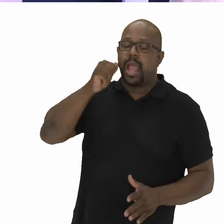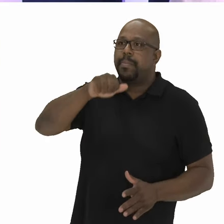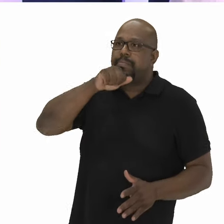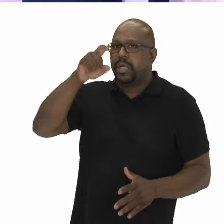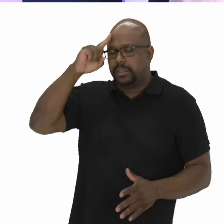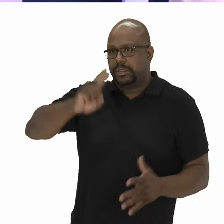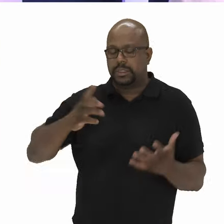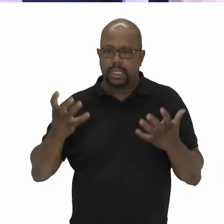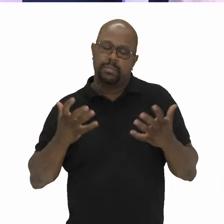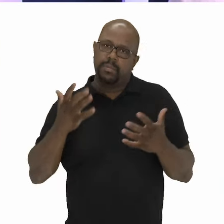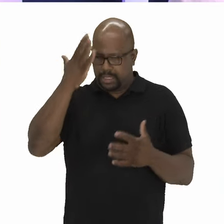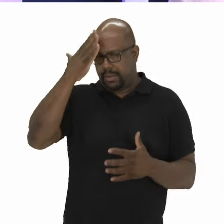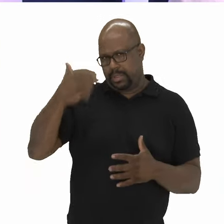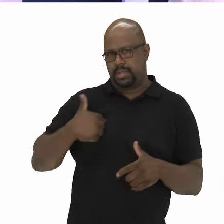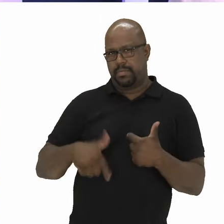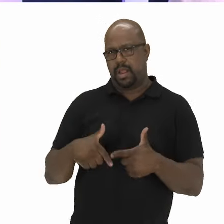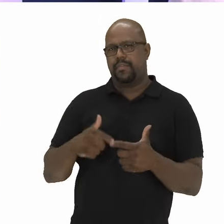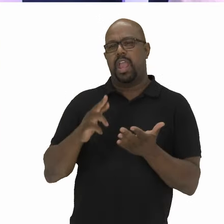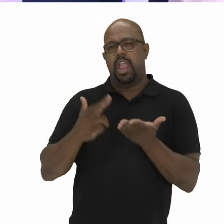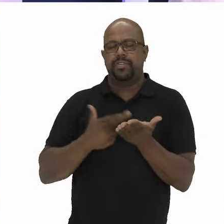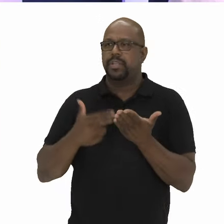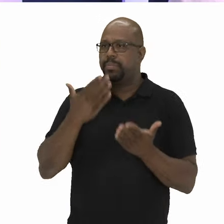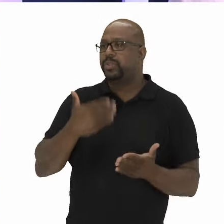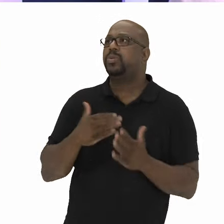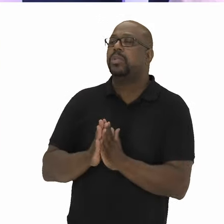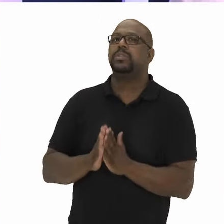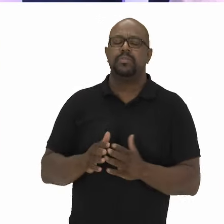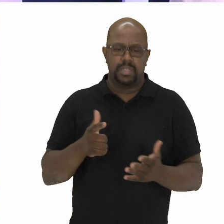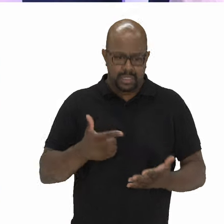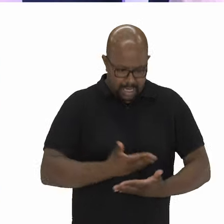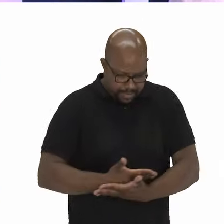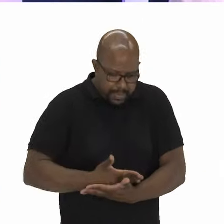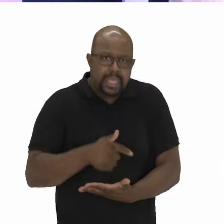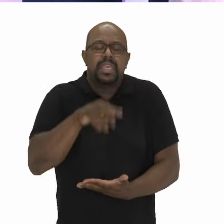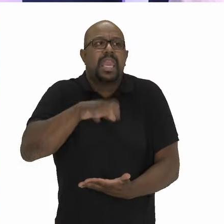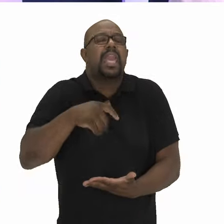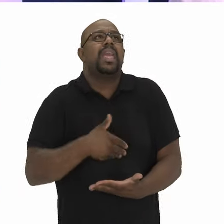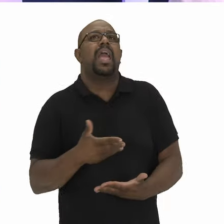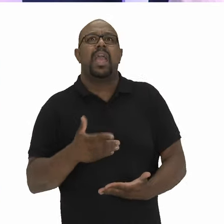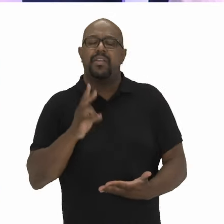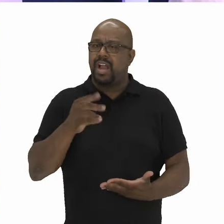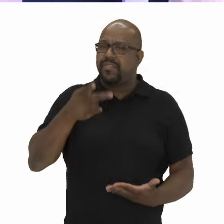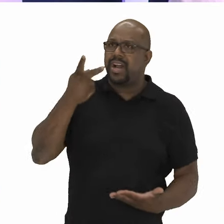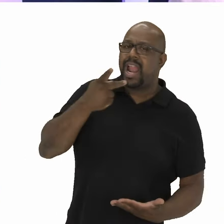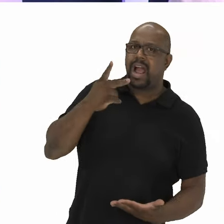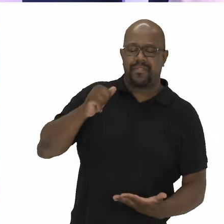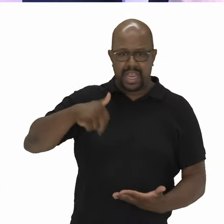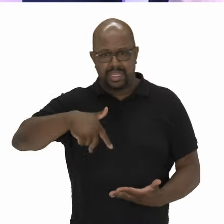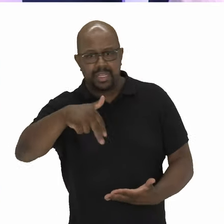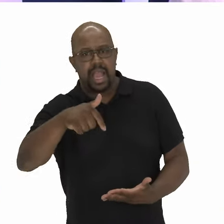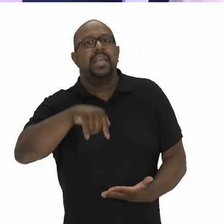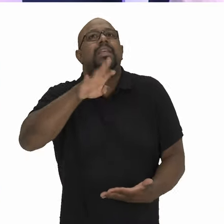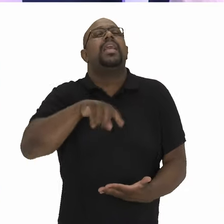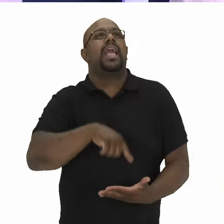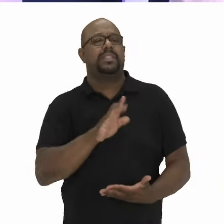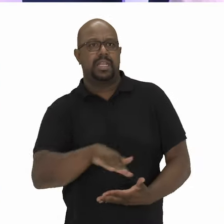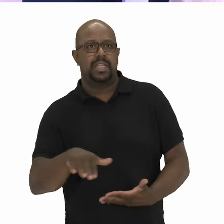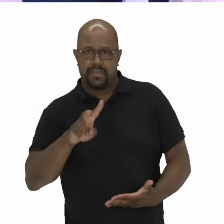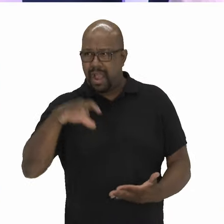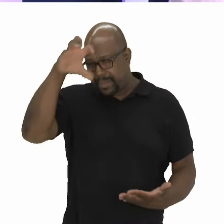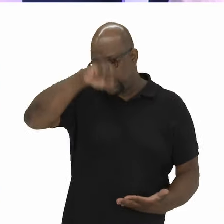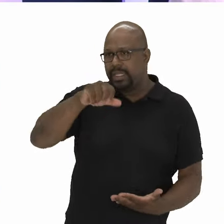a mãe ao saber que eu trabalhava na paz e filhos me pediu ajuda e falou Quem é esse bebê que chegou vai falar vai andar quem é